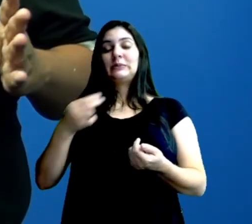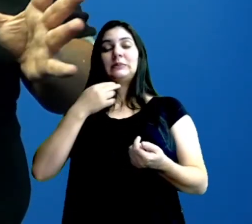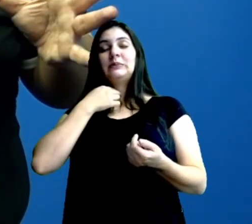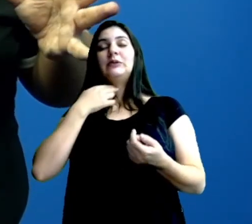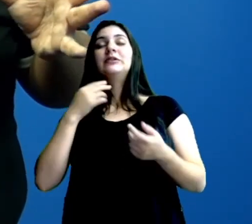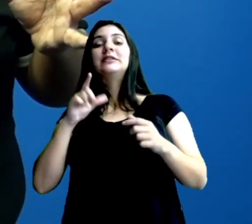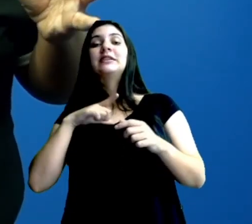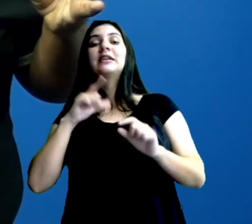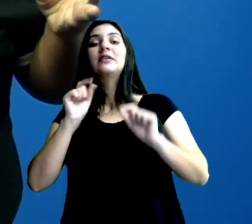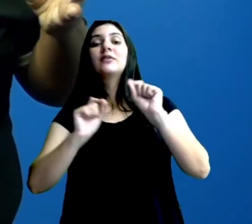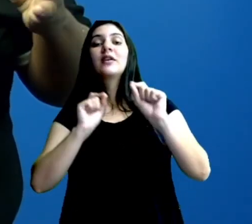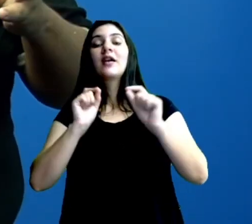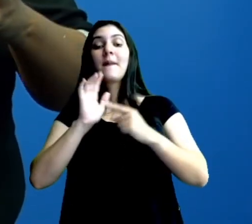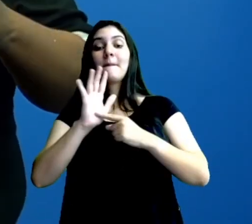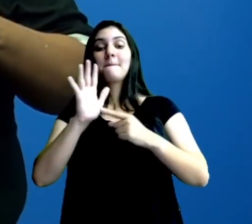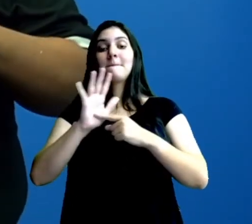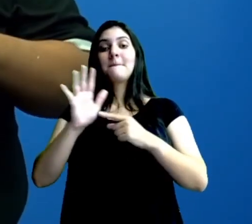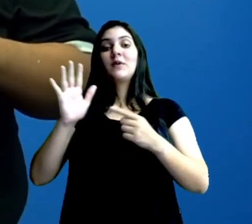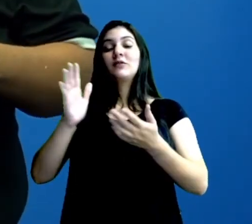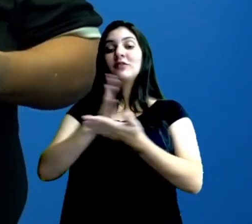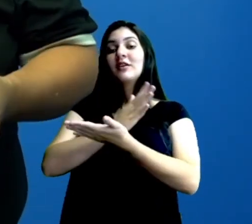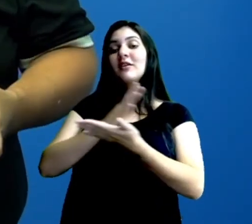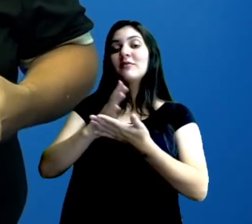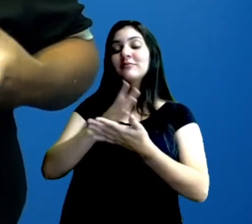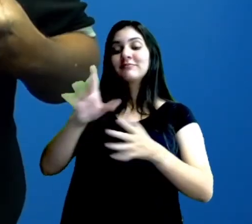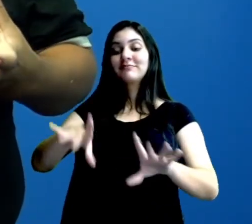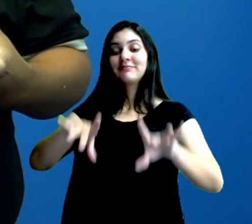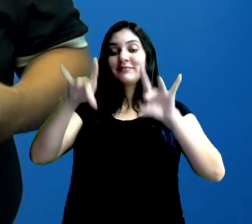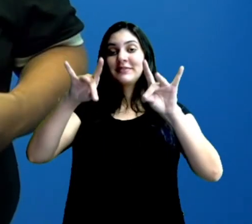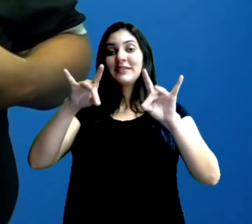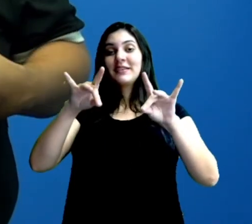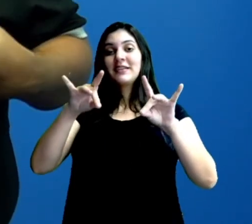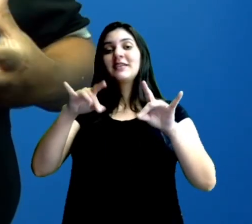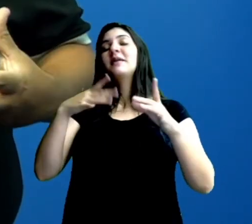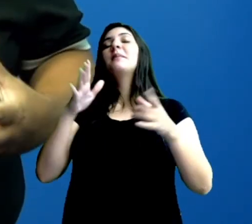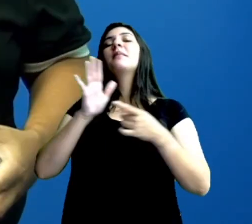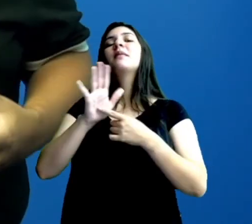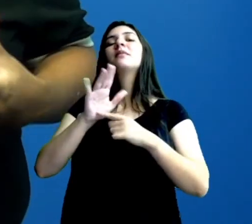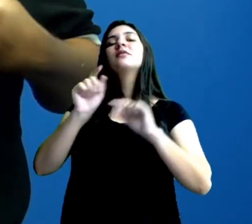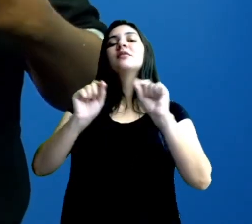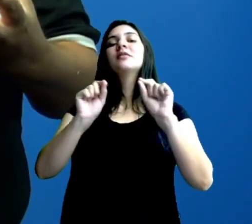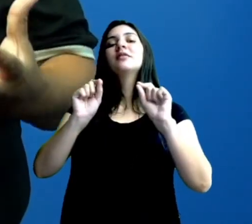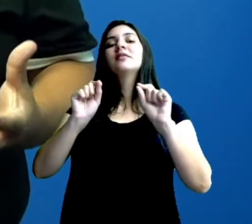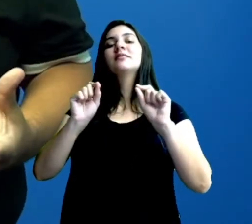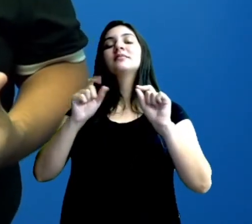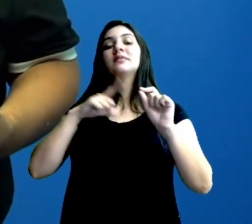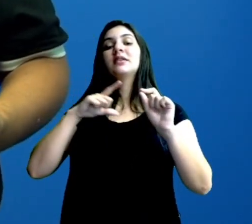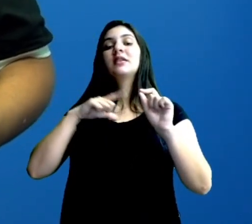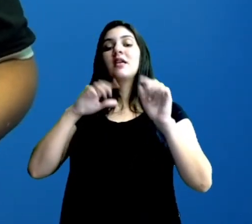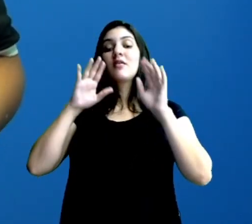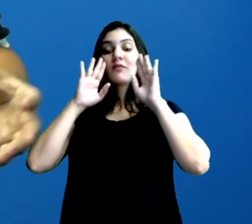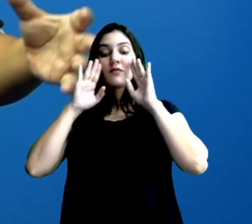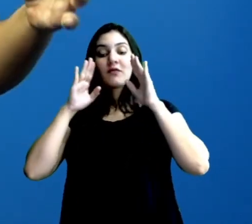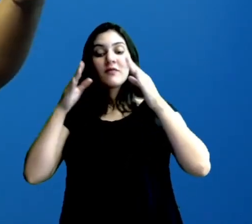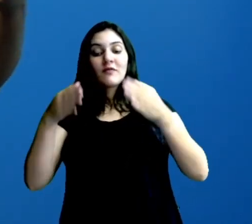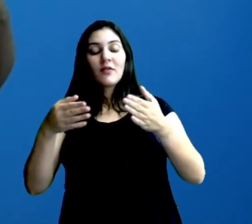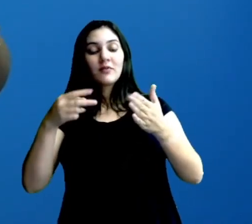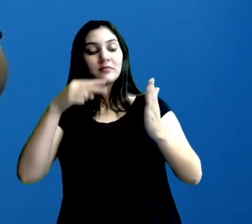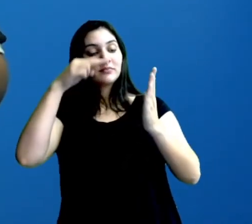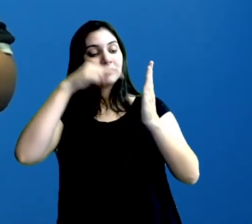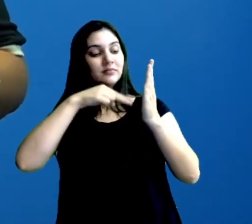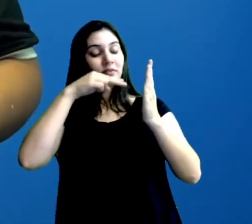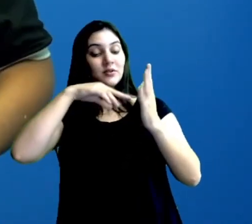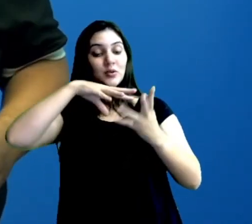disparidade, eles trazem esses elementos fantasiosos justamente, né, para atrair o leitor para o